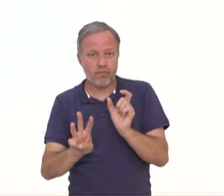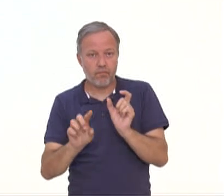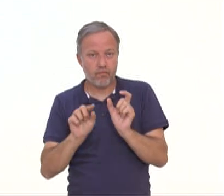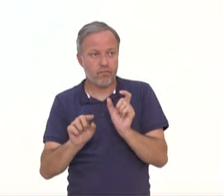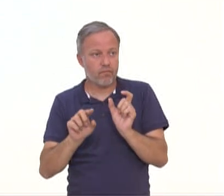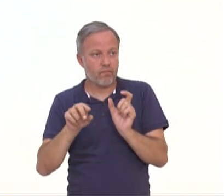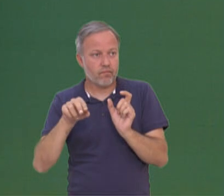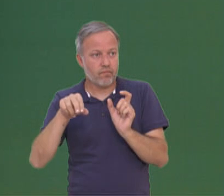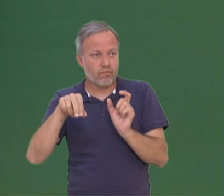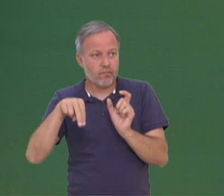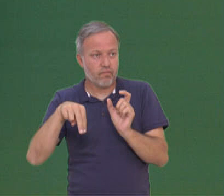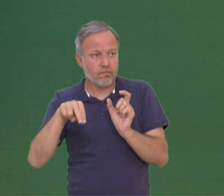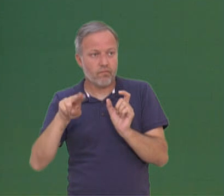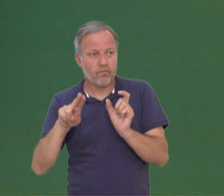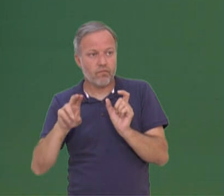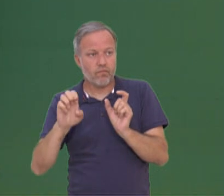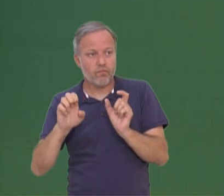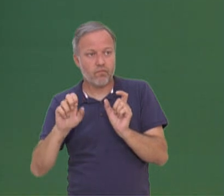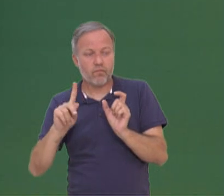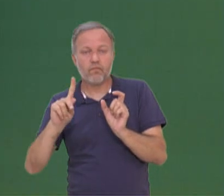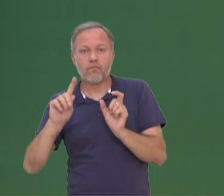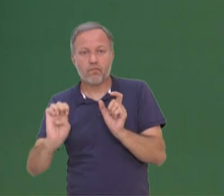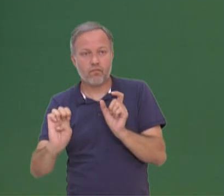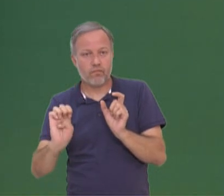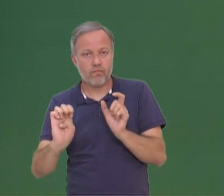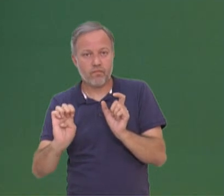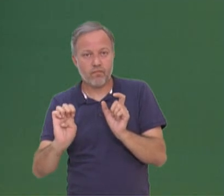nem esse final. Coloca só esse e-mail,